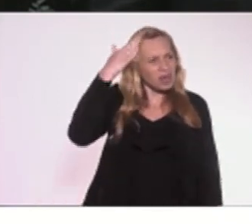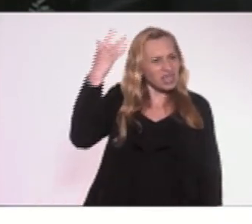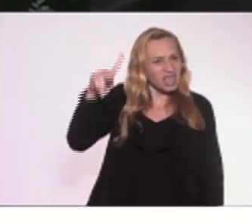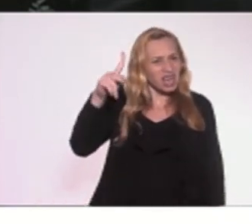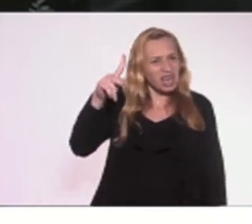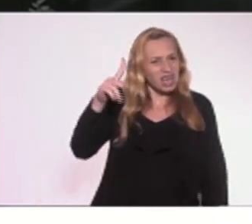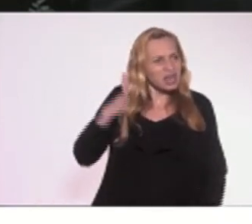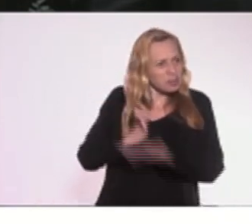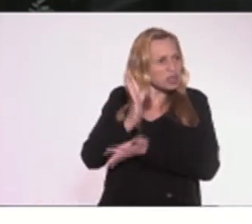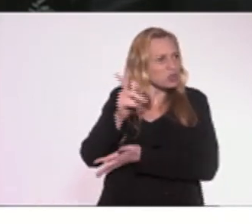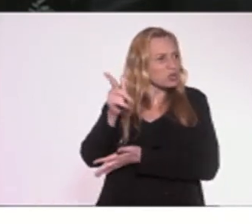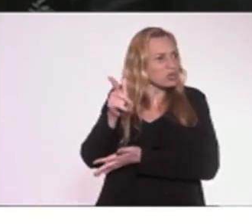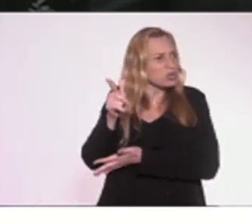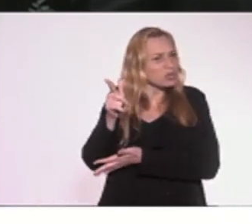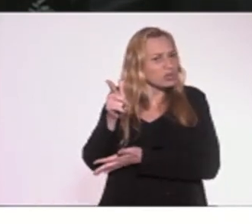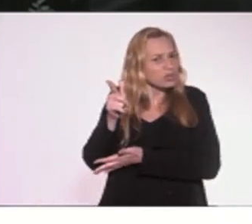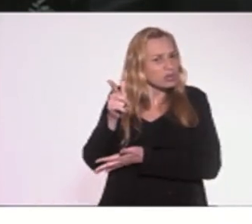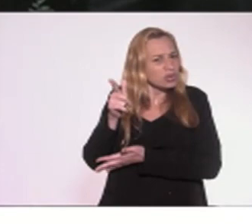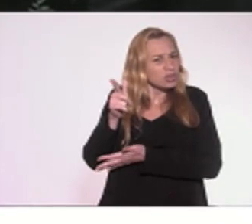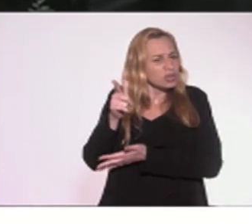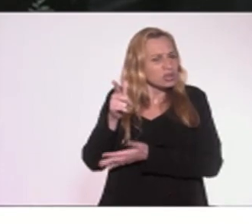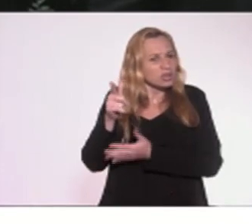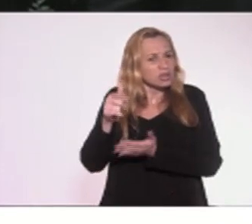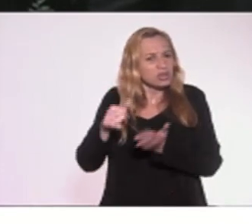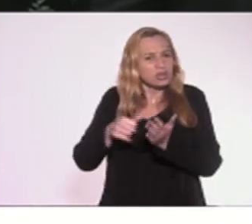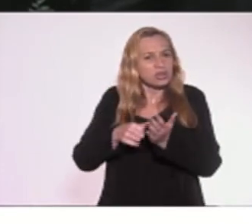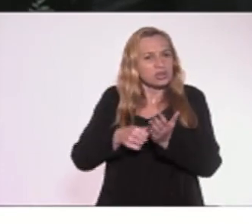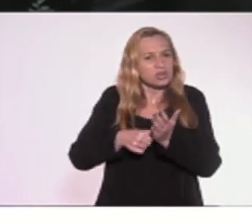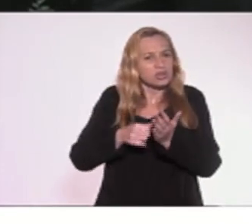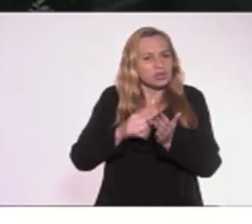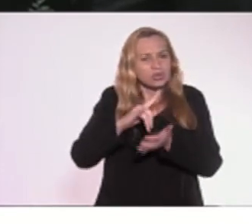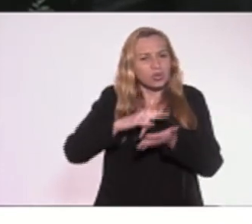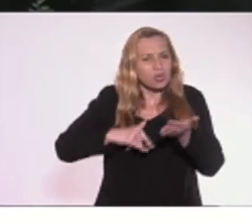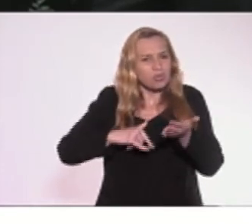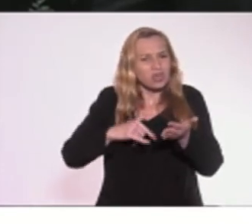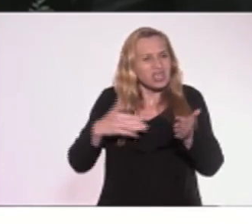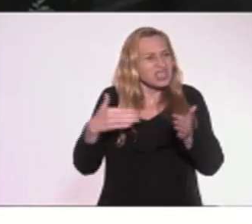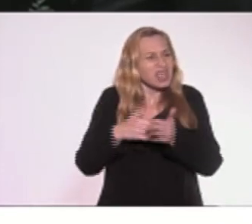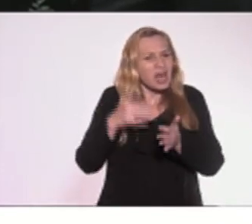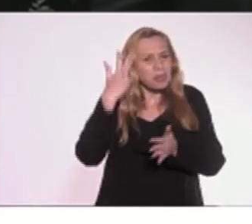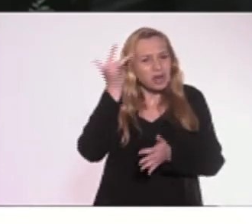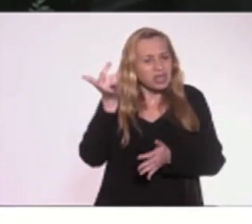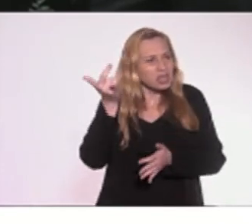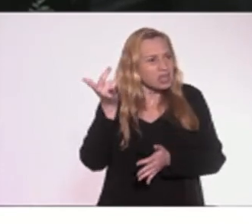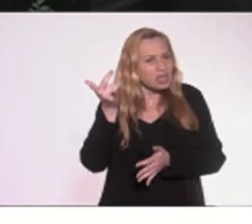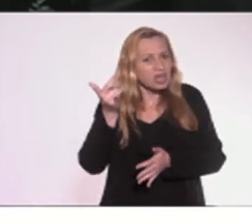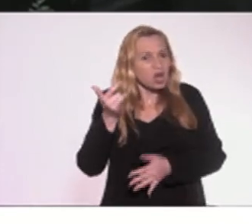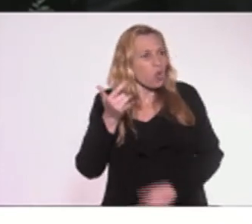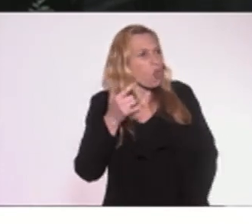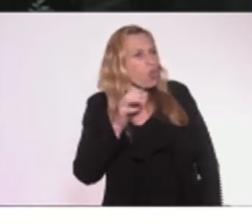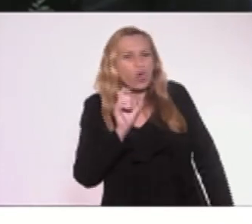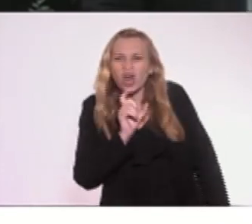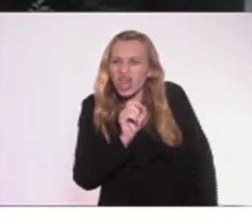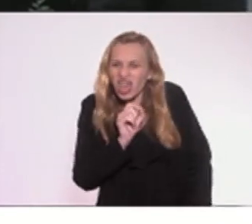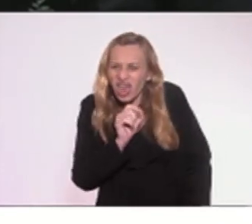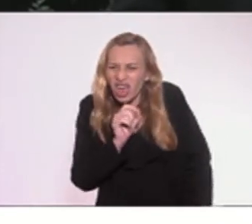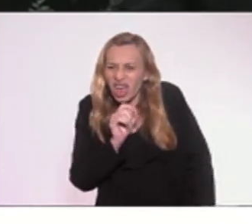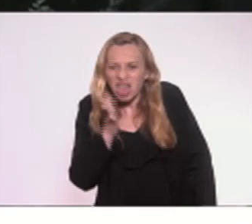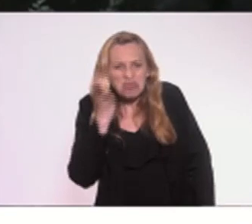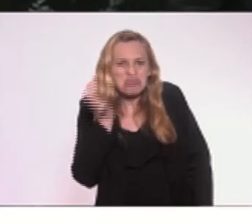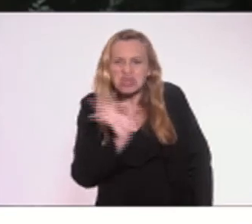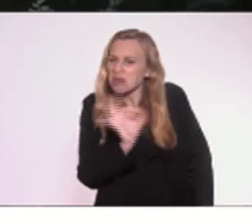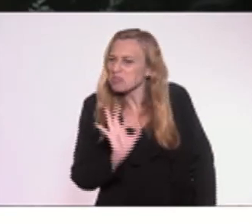ele passou. Tem que entregar a documentação até depois de amanhã. O quê? Porque ele nem sabia que ele tinha passado no recurso.